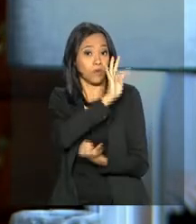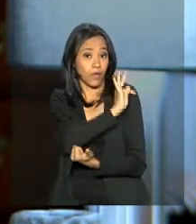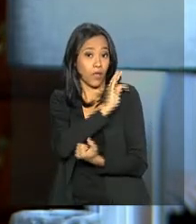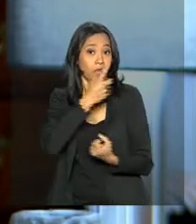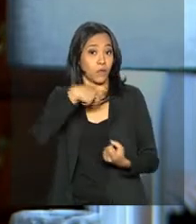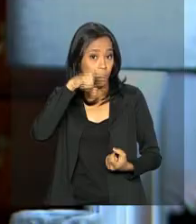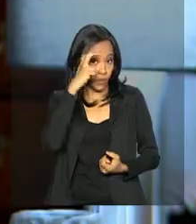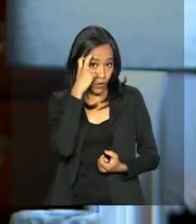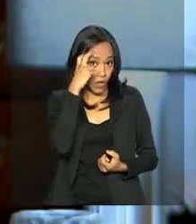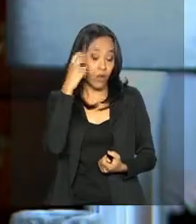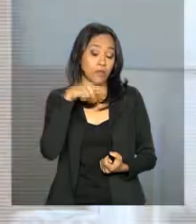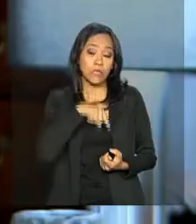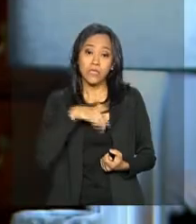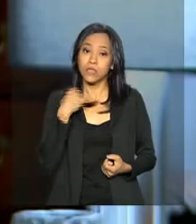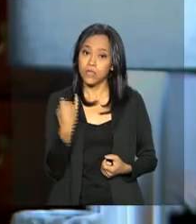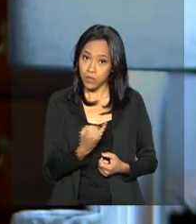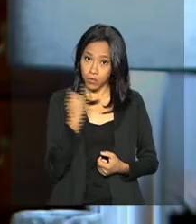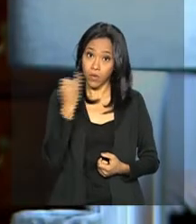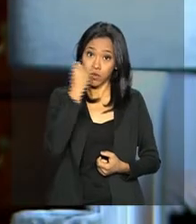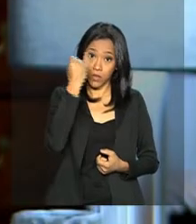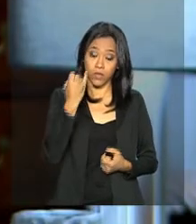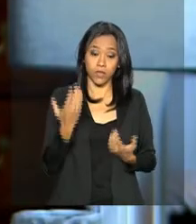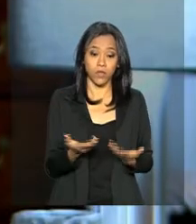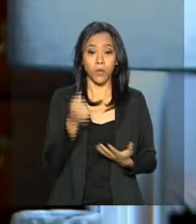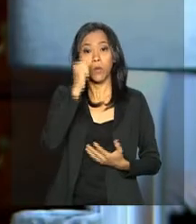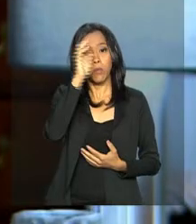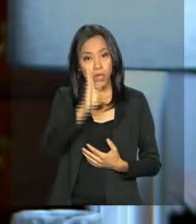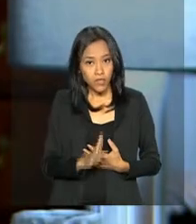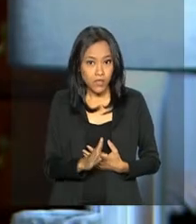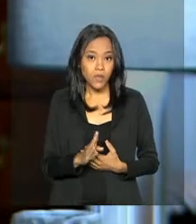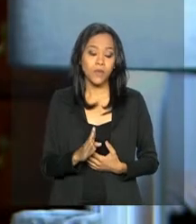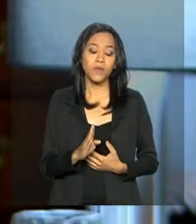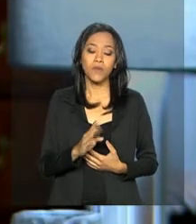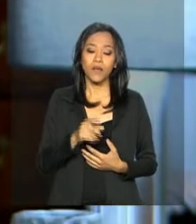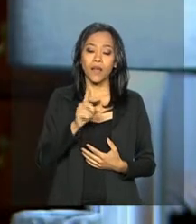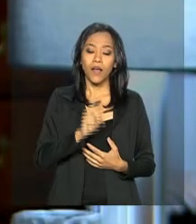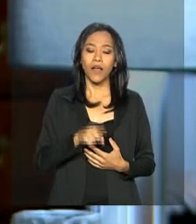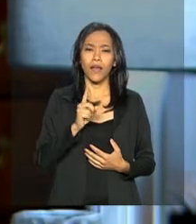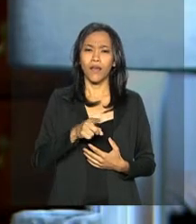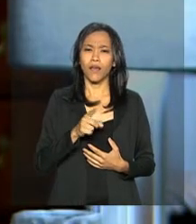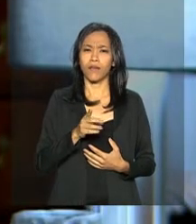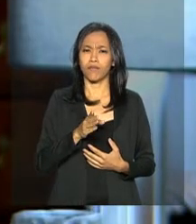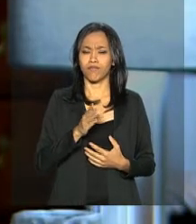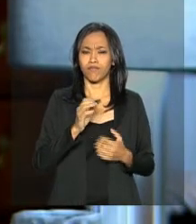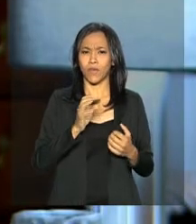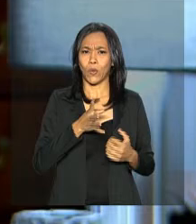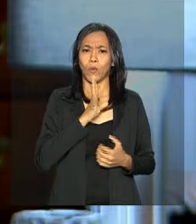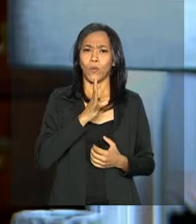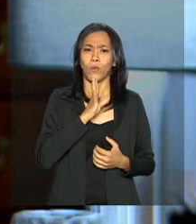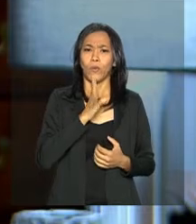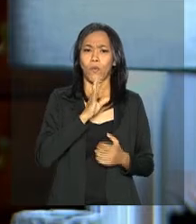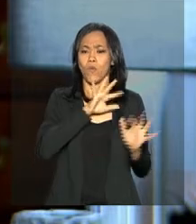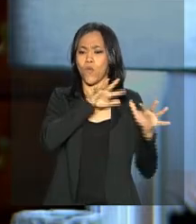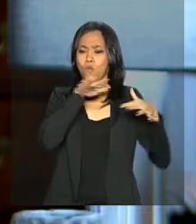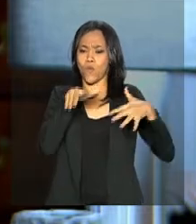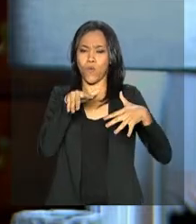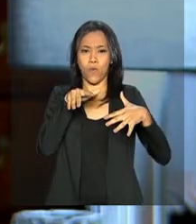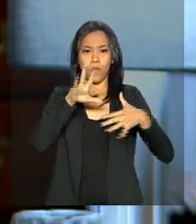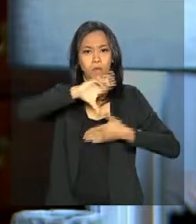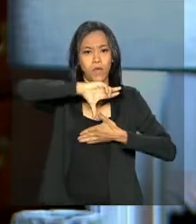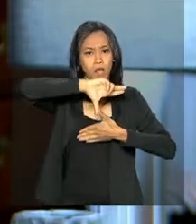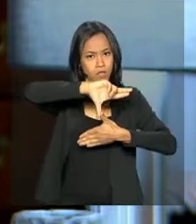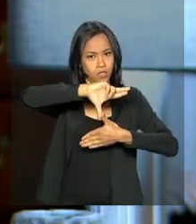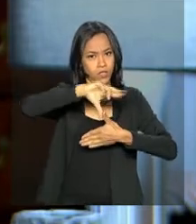extremamente importante o brasil é conhecido na américa latina